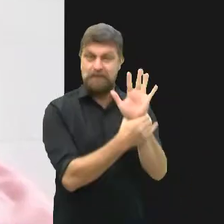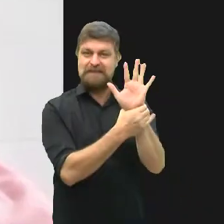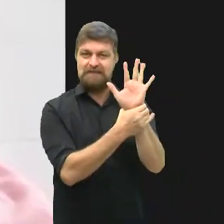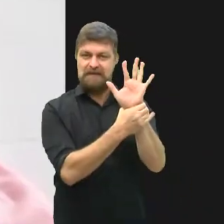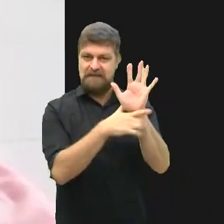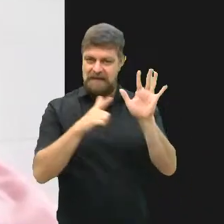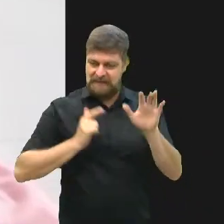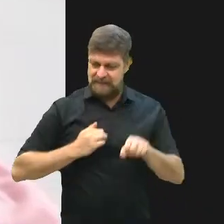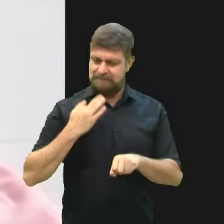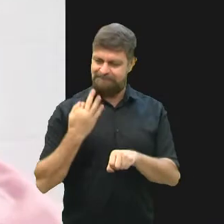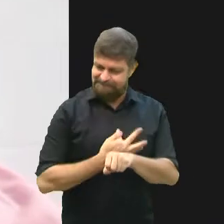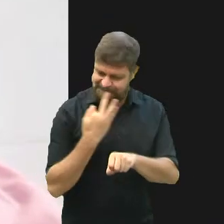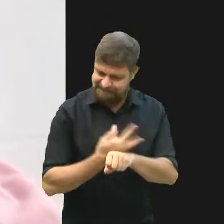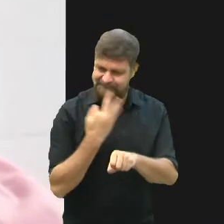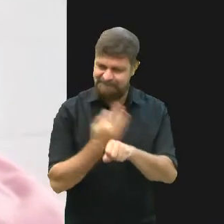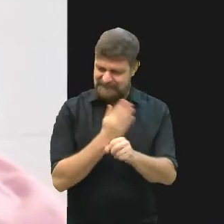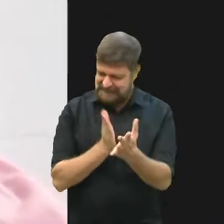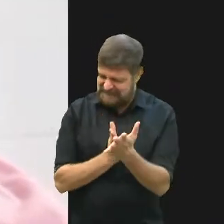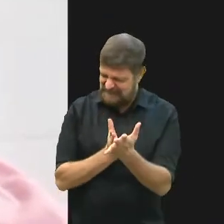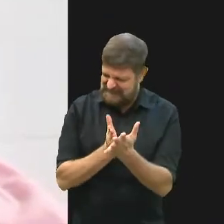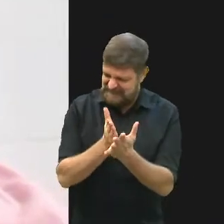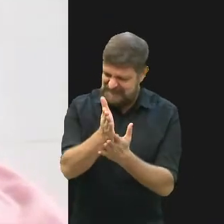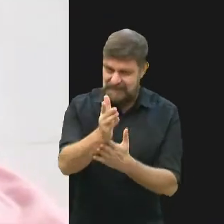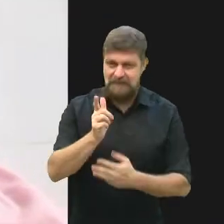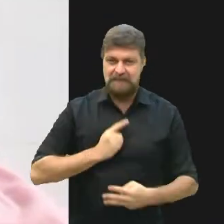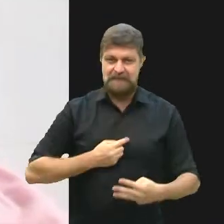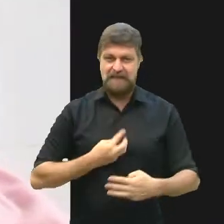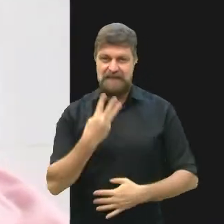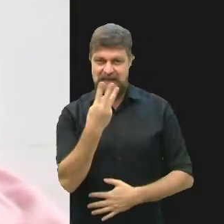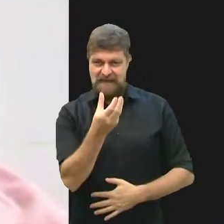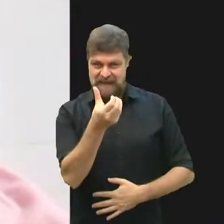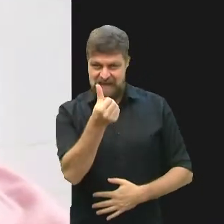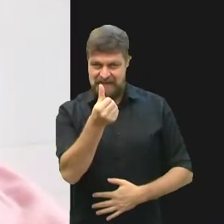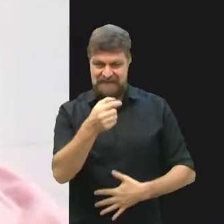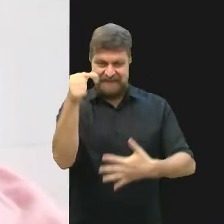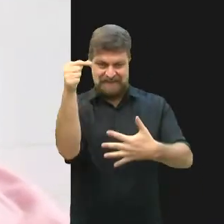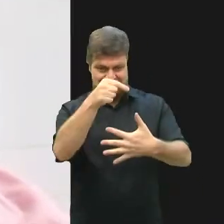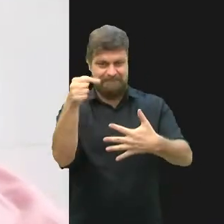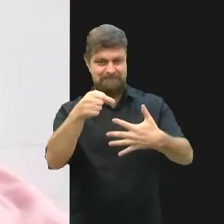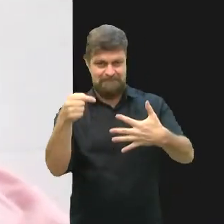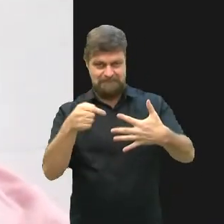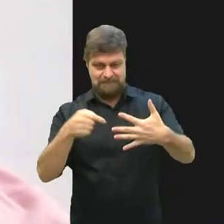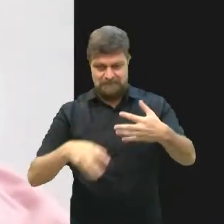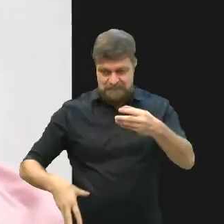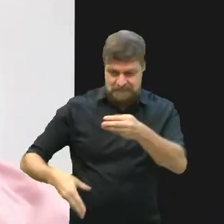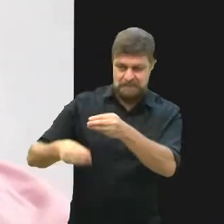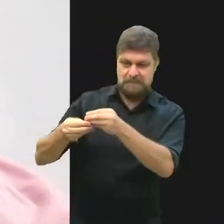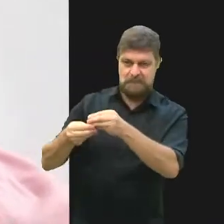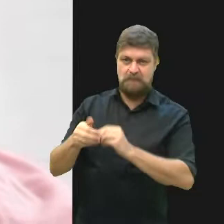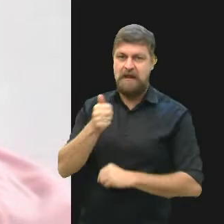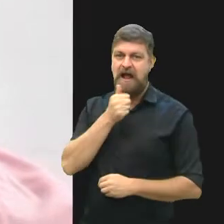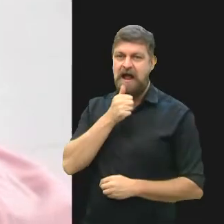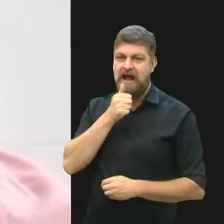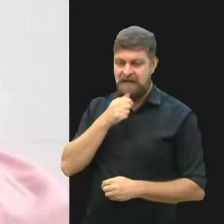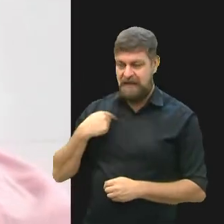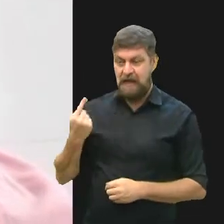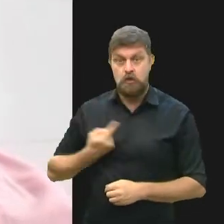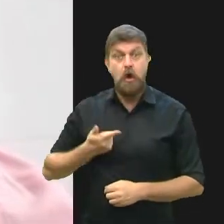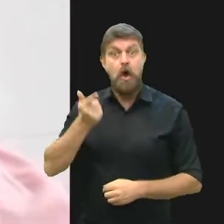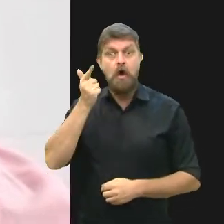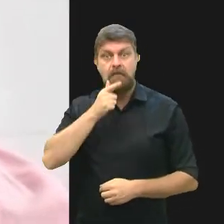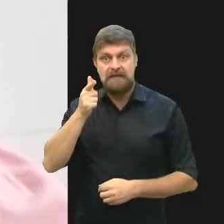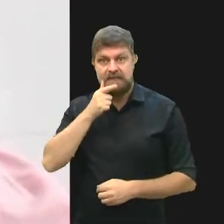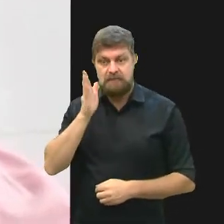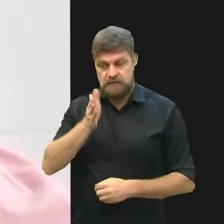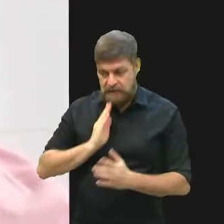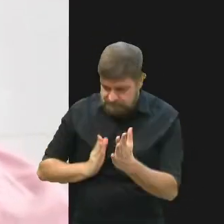ainda um caminho a percorrer. 36 pontos em disputa aí para os próximos rankings, né? Mas significa que nós já andamos um bom